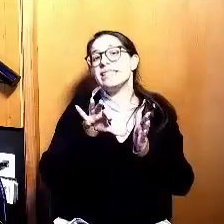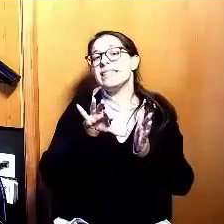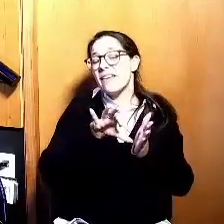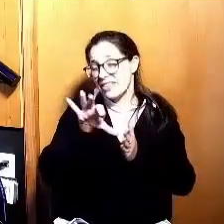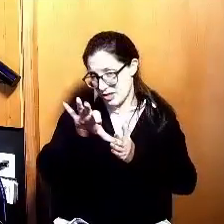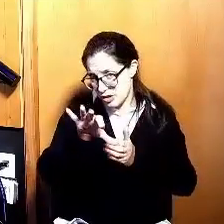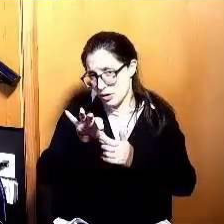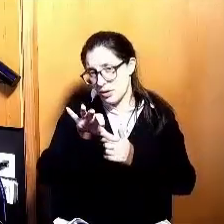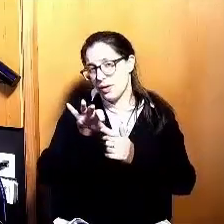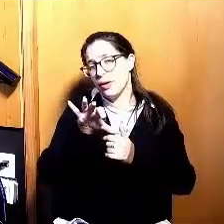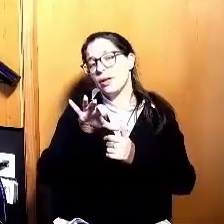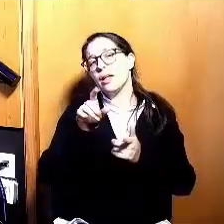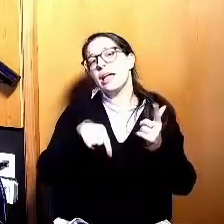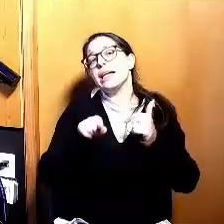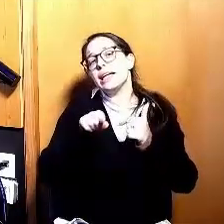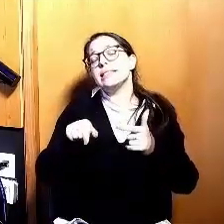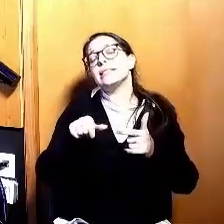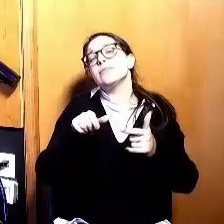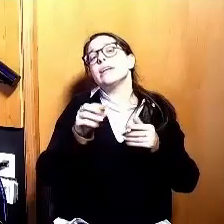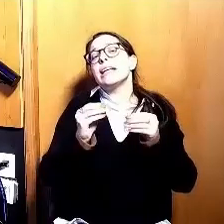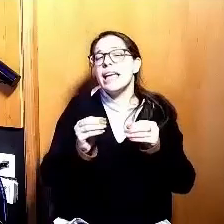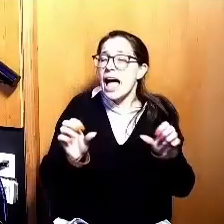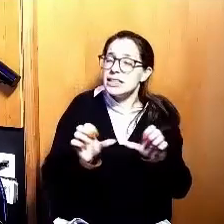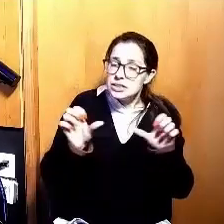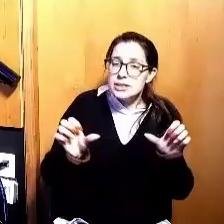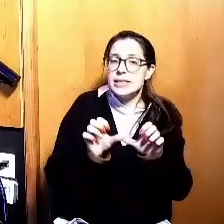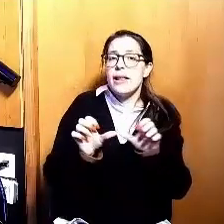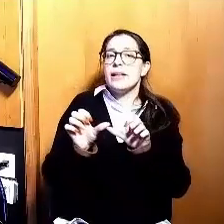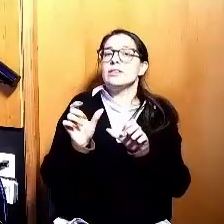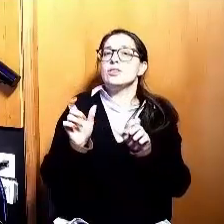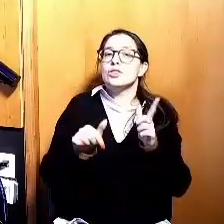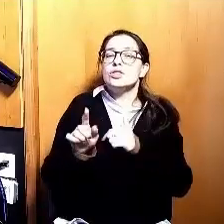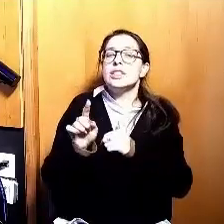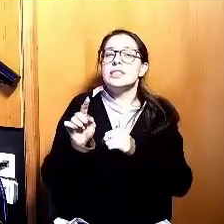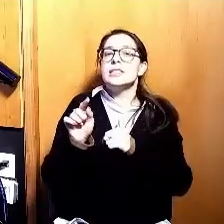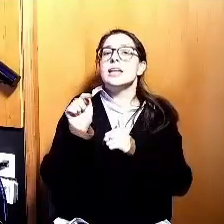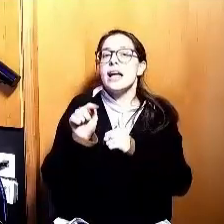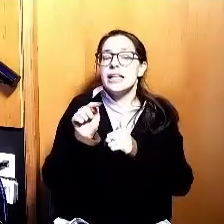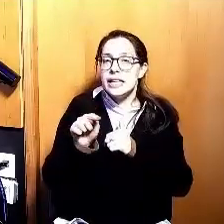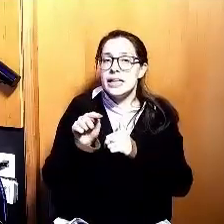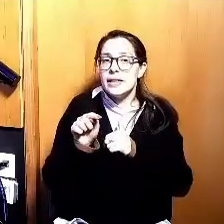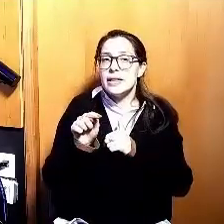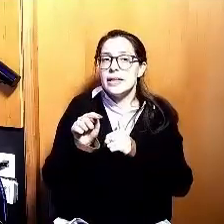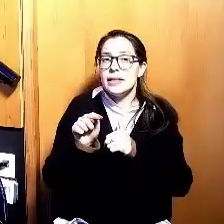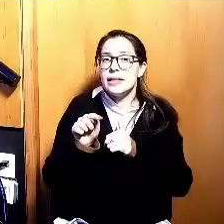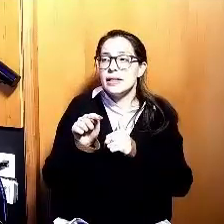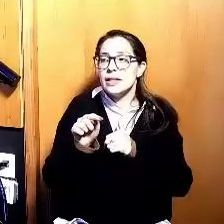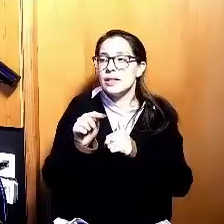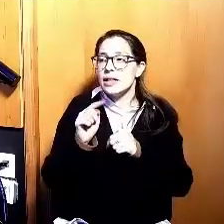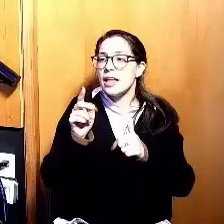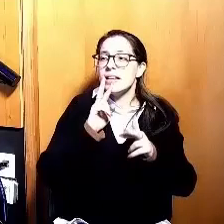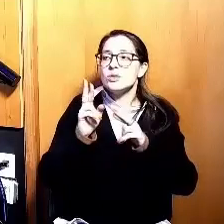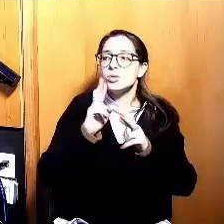o caminho que os dados estão fazendo, quem faz o quê com os dados. Então, a gente não resolveu ainda o desafio de data